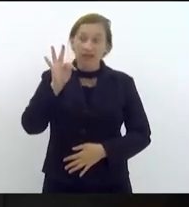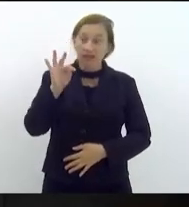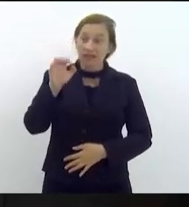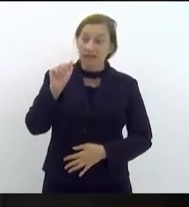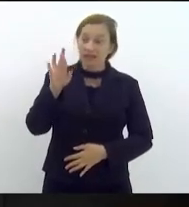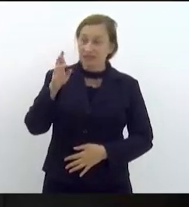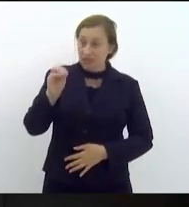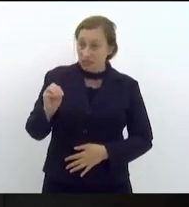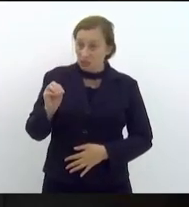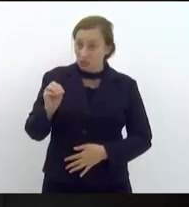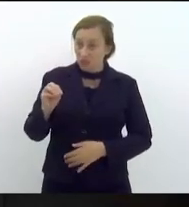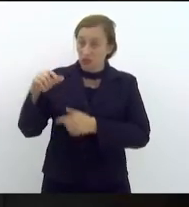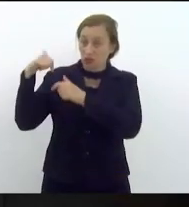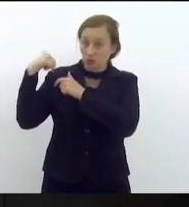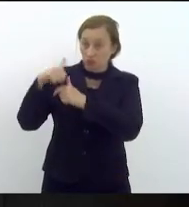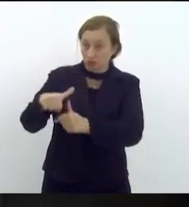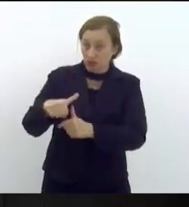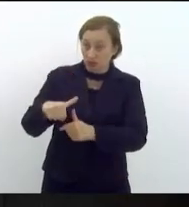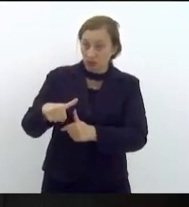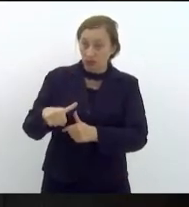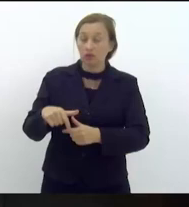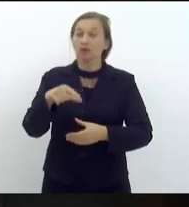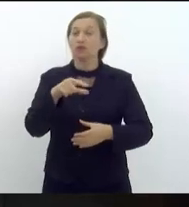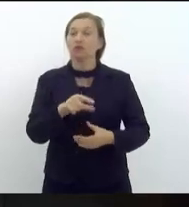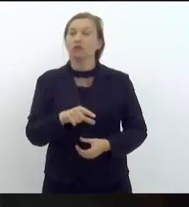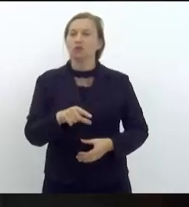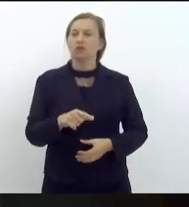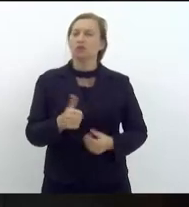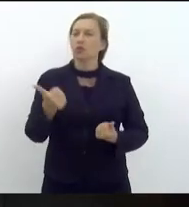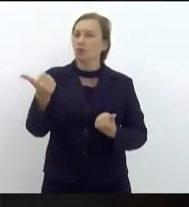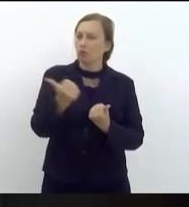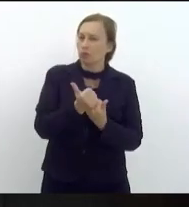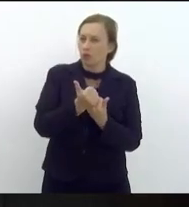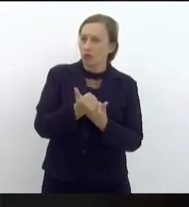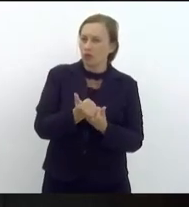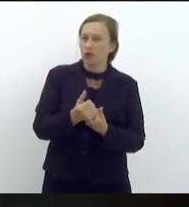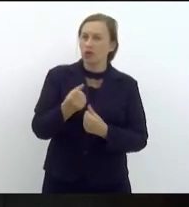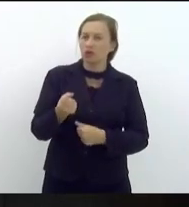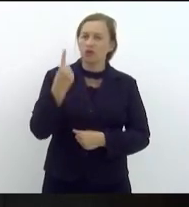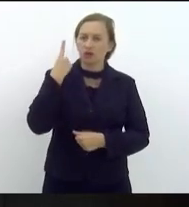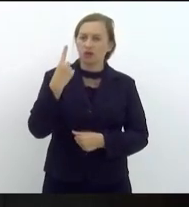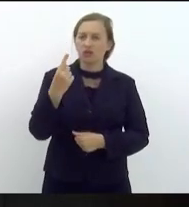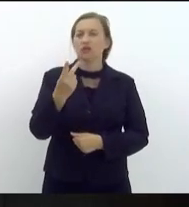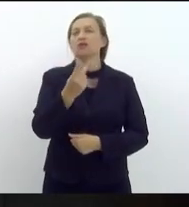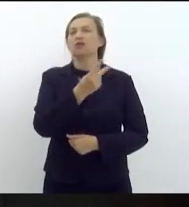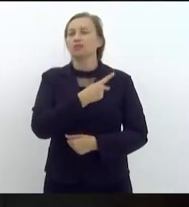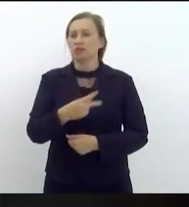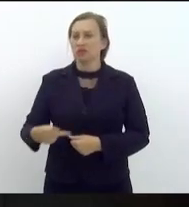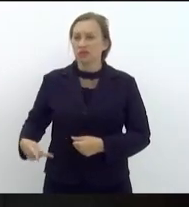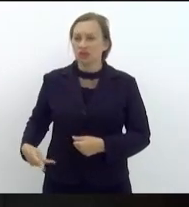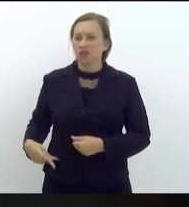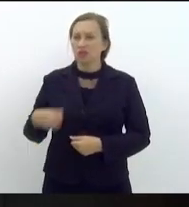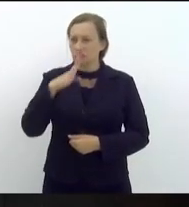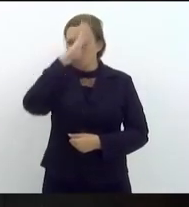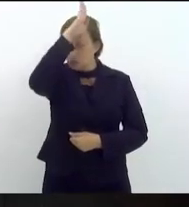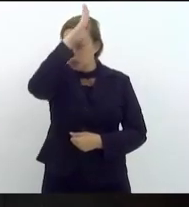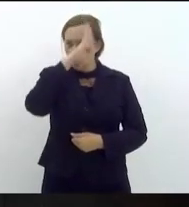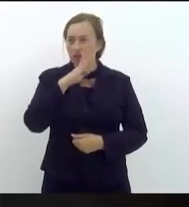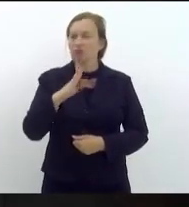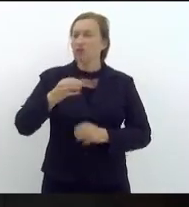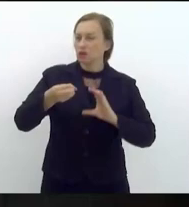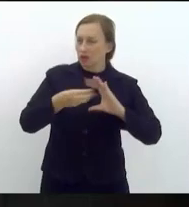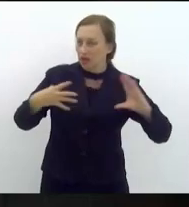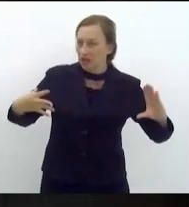tem um governador conservador foi eleito com apoio do ex-presidente bolsonaro né tem suas